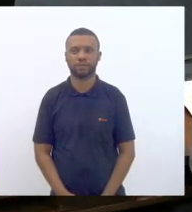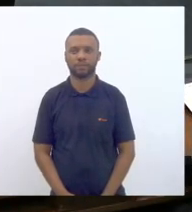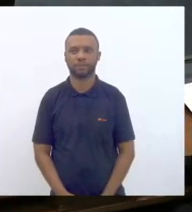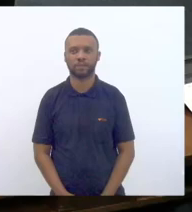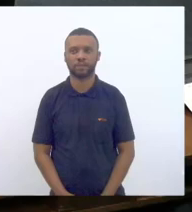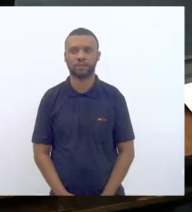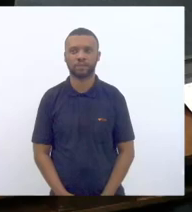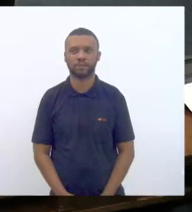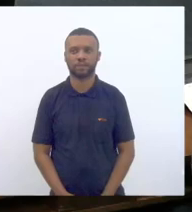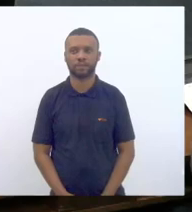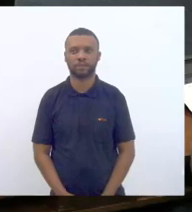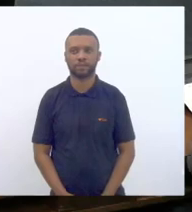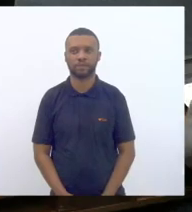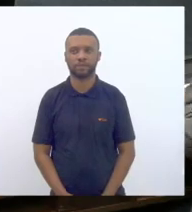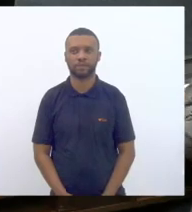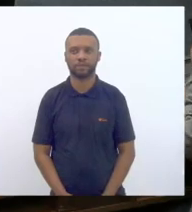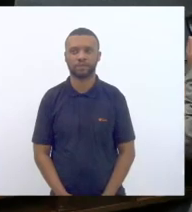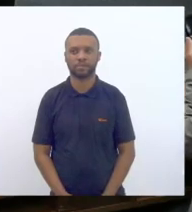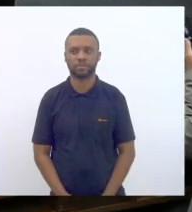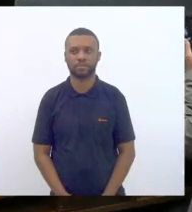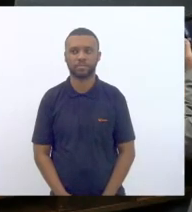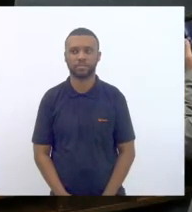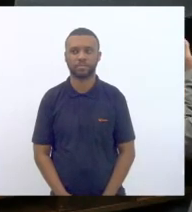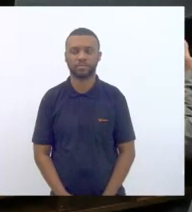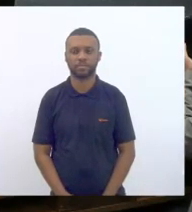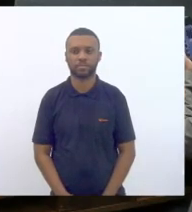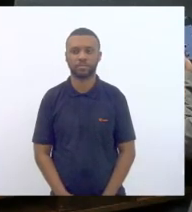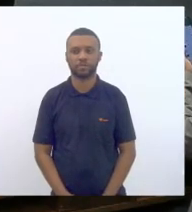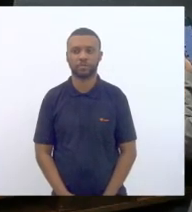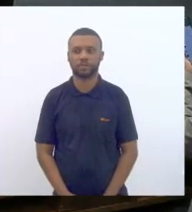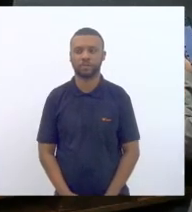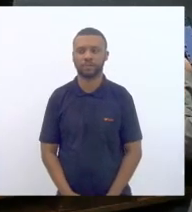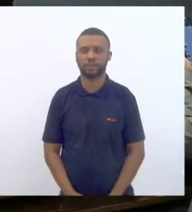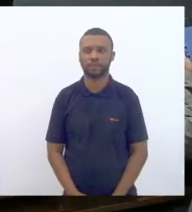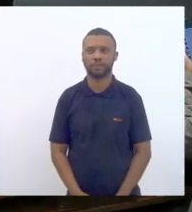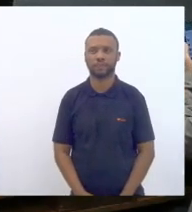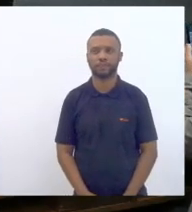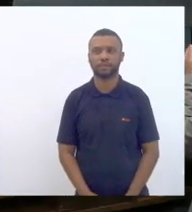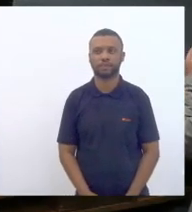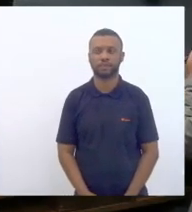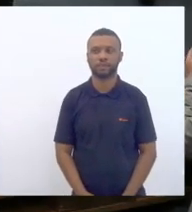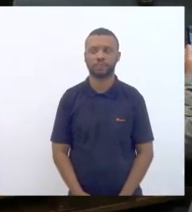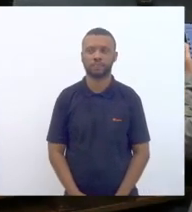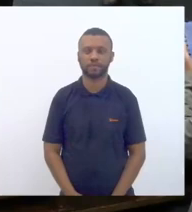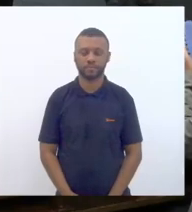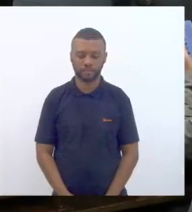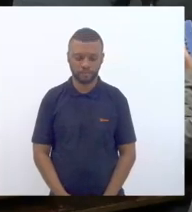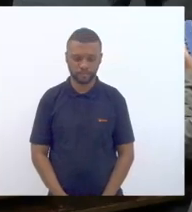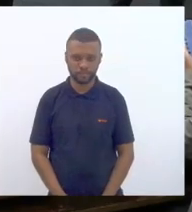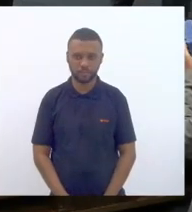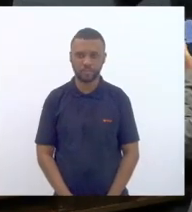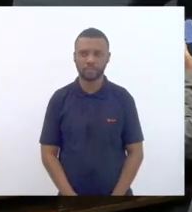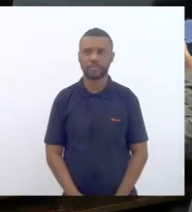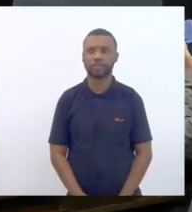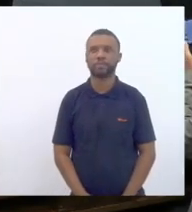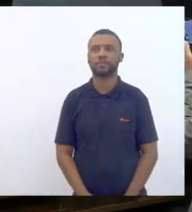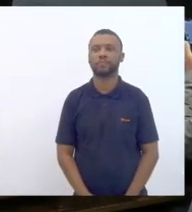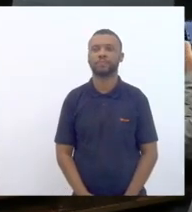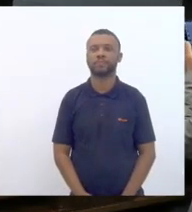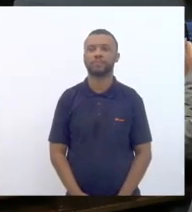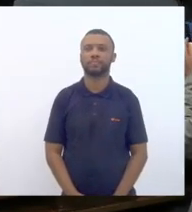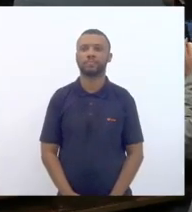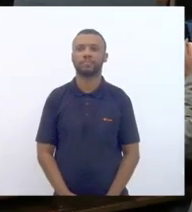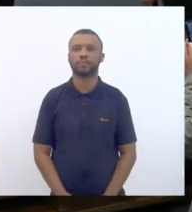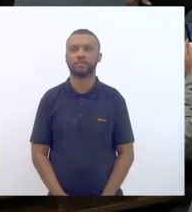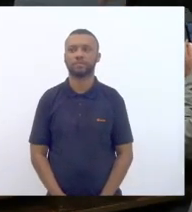29, 31, 32, 33, 34, 35, 9, 40, 41, 42, 43, 44, 45, 46, 47, 48, 49, 50, 1,